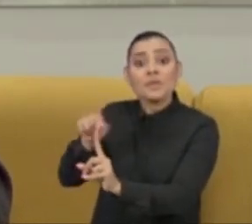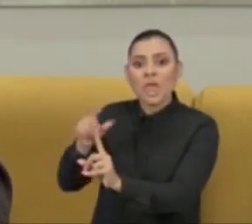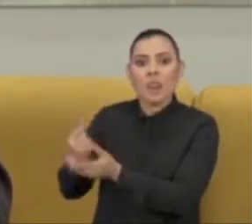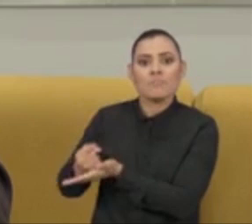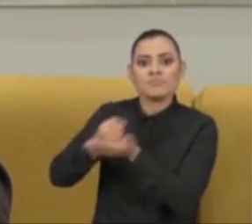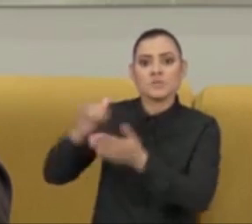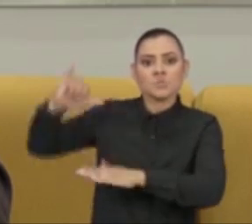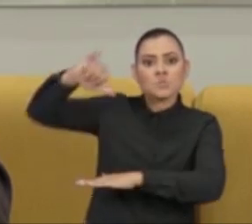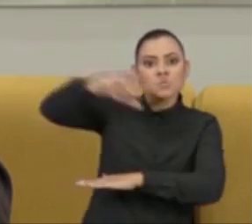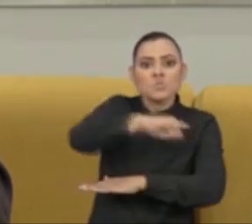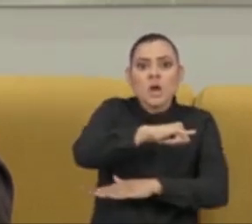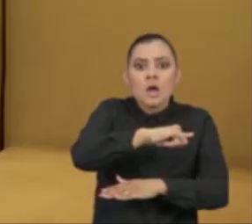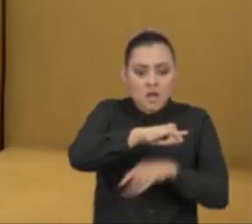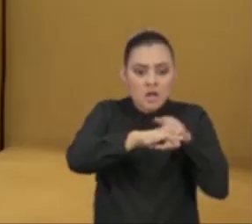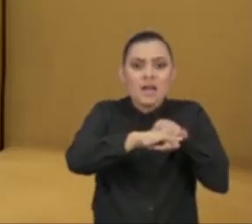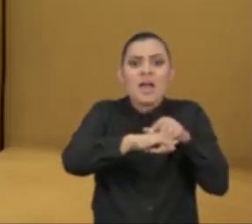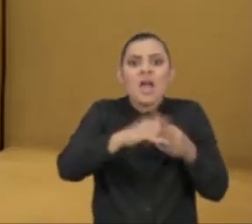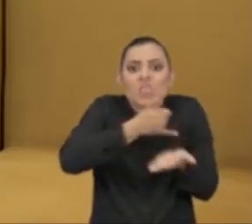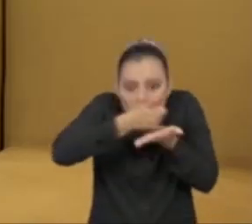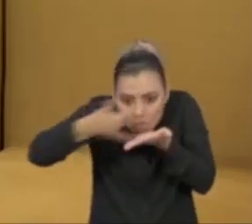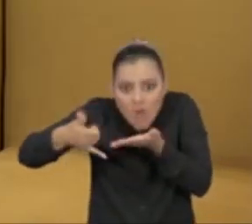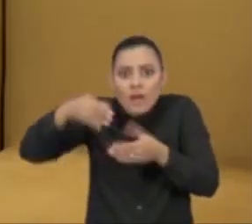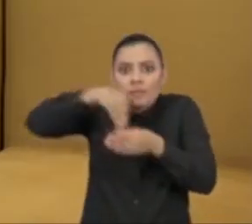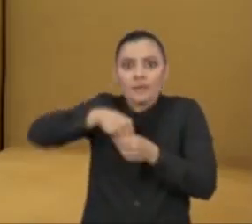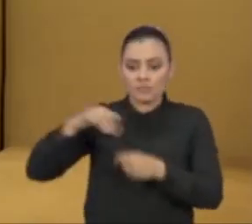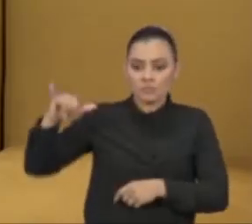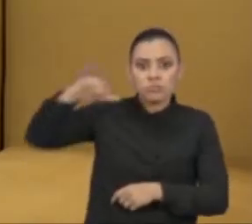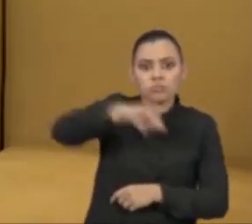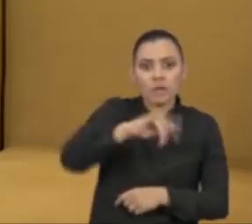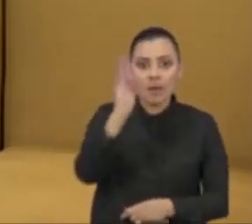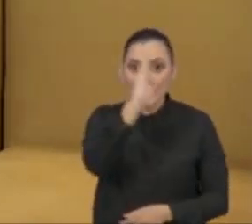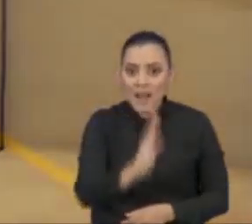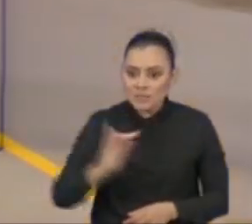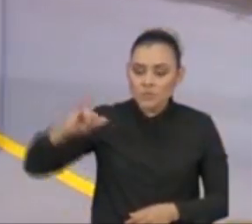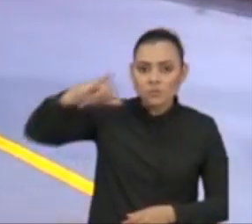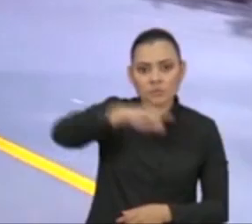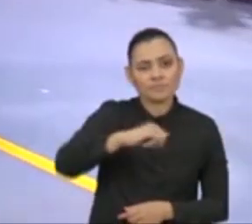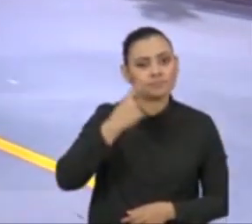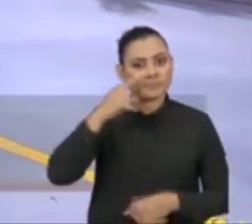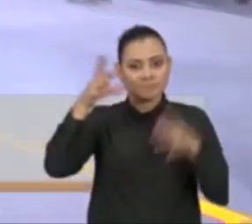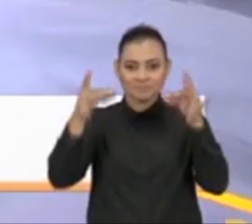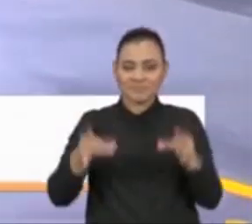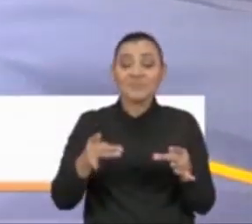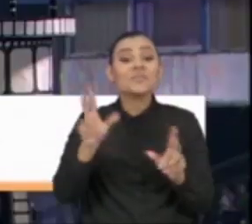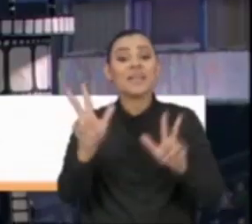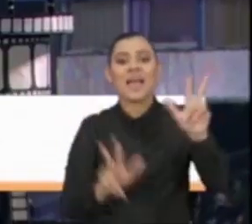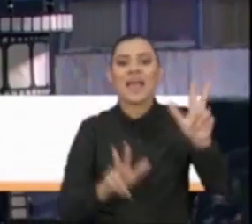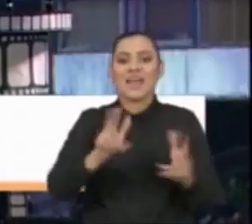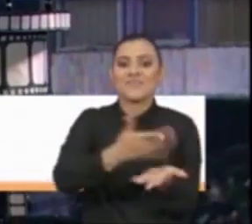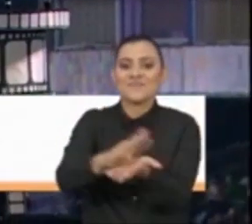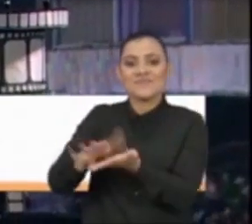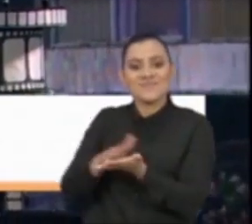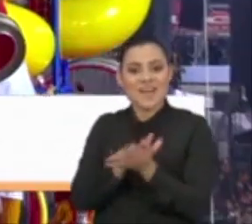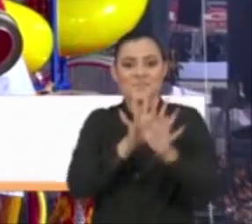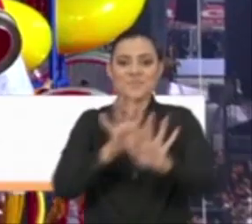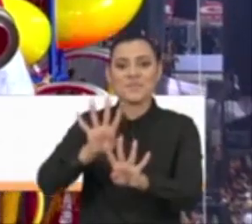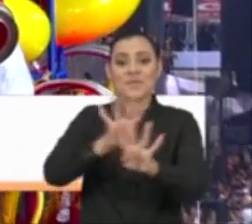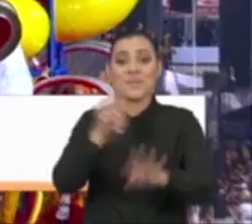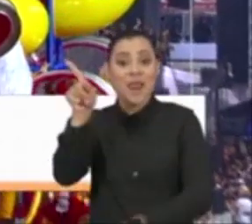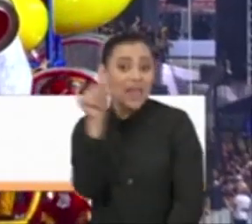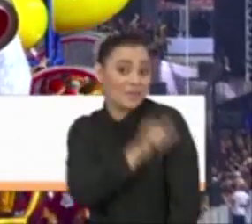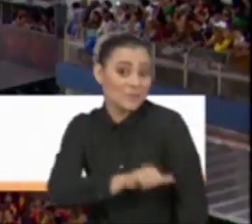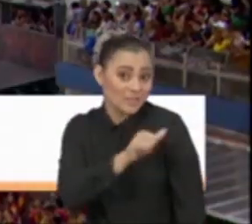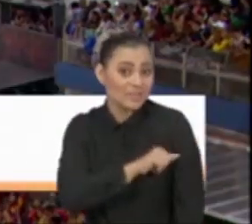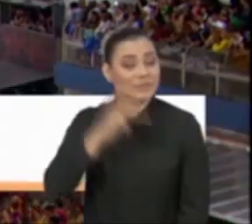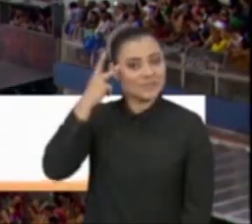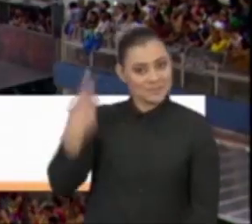num avião oficial brasileiro. E o samba pede passagem aqui no JC1 com os melhores momentos do desfile das escolas de samba do Rio e